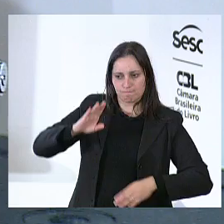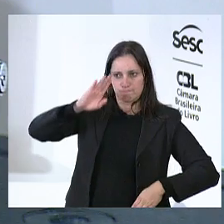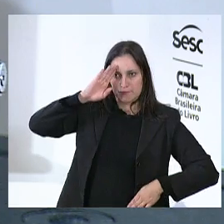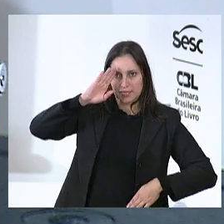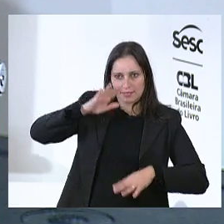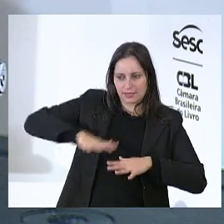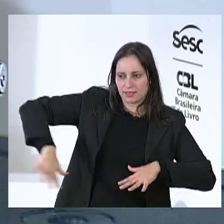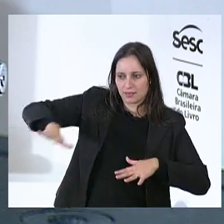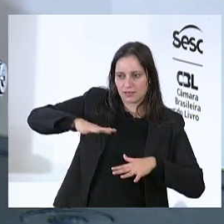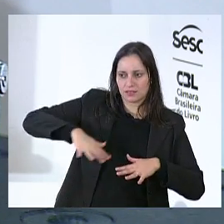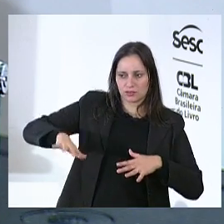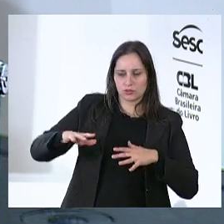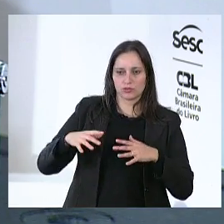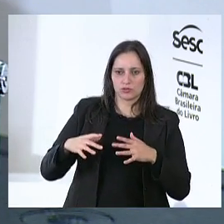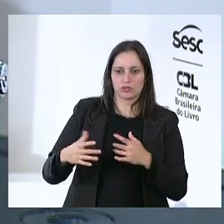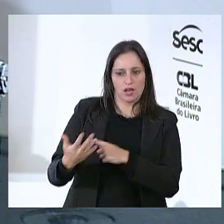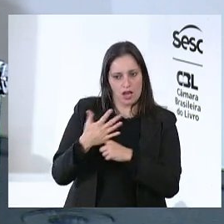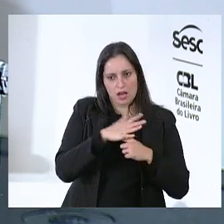né?